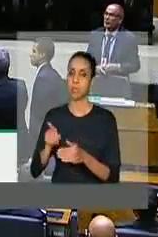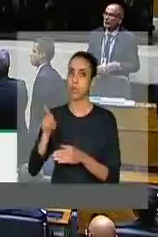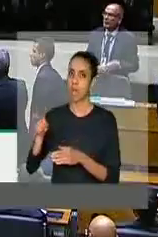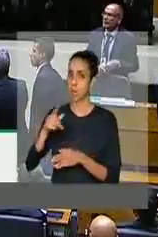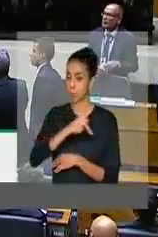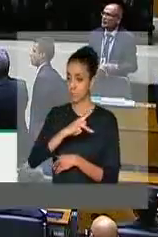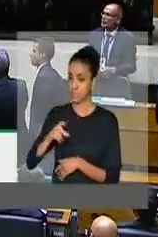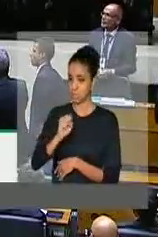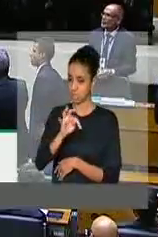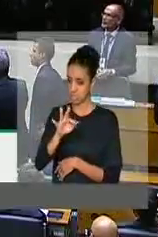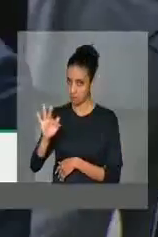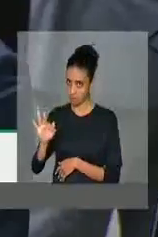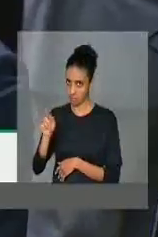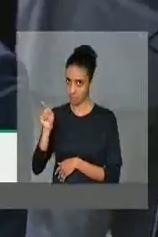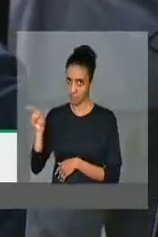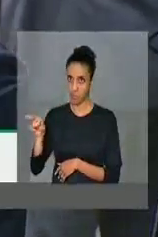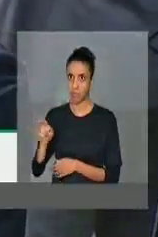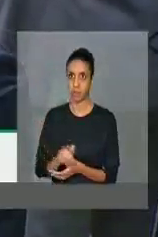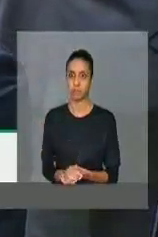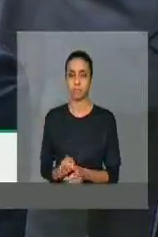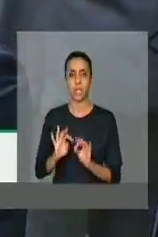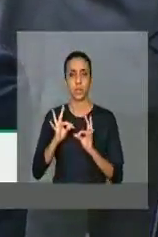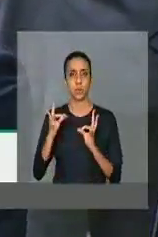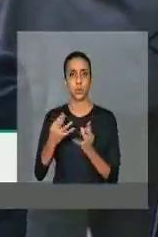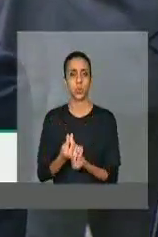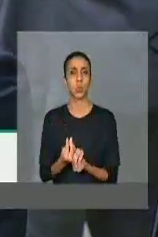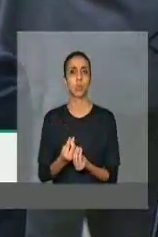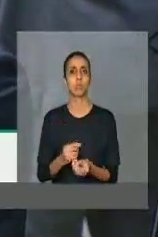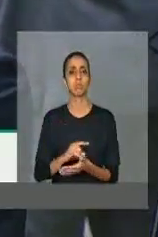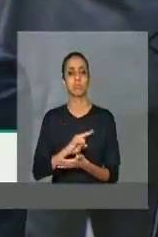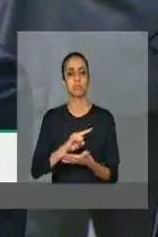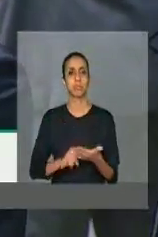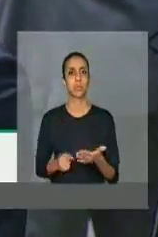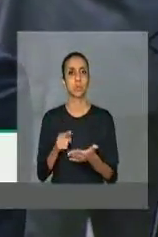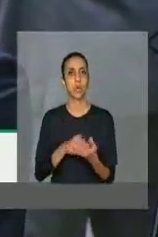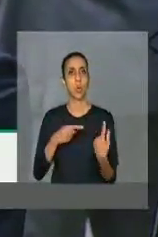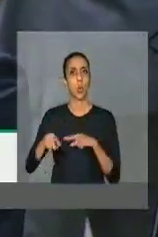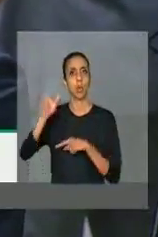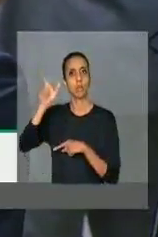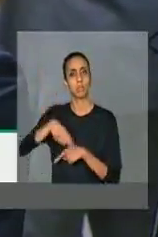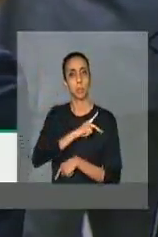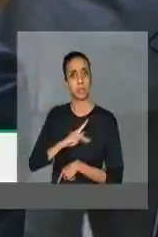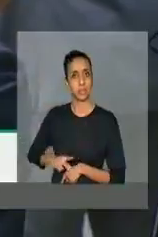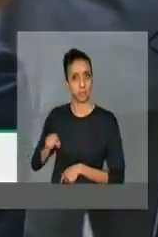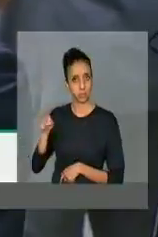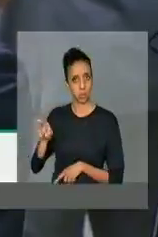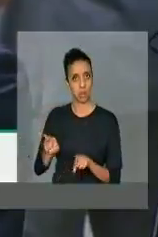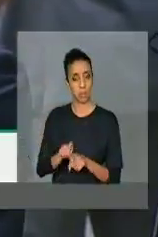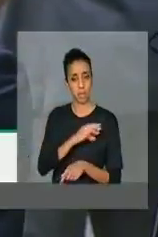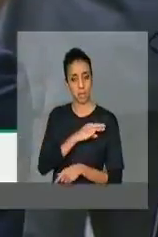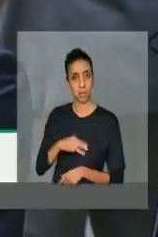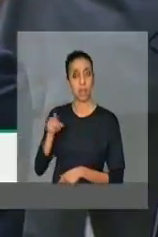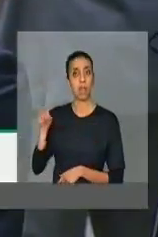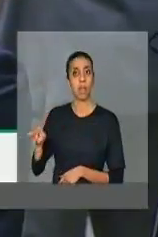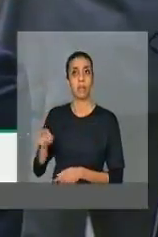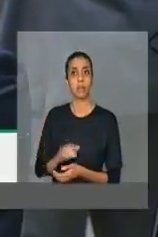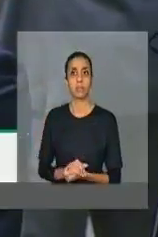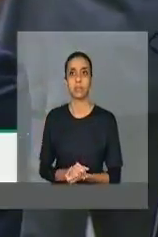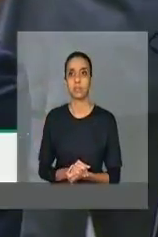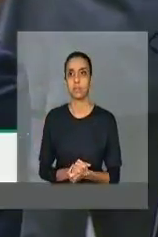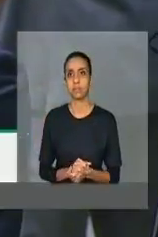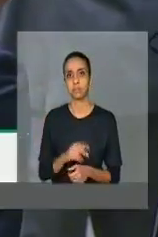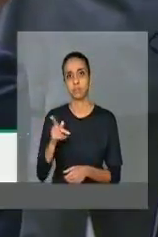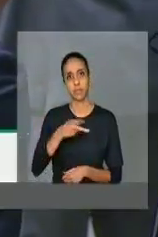para a instalação do processo nas infrações penais comuns contra o presidente e vice-presidente da República e os ministros de Estado será recebida pelo presidente da Câmara, que